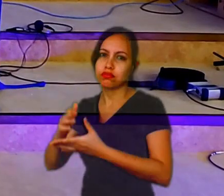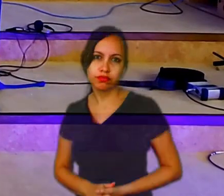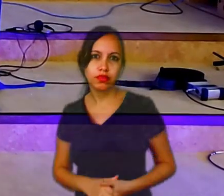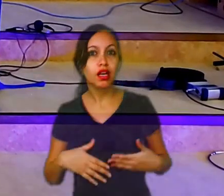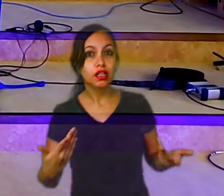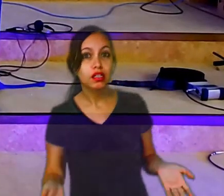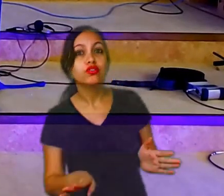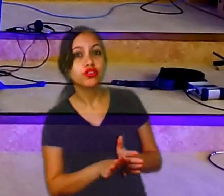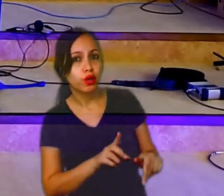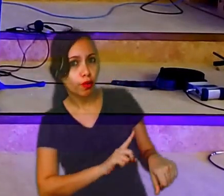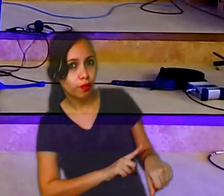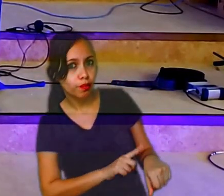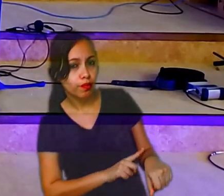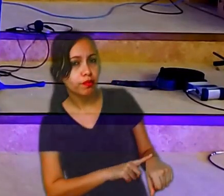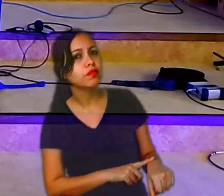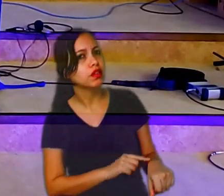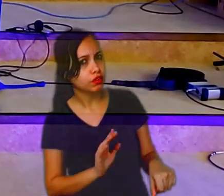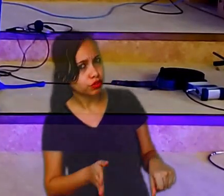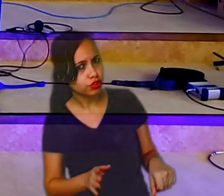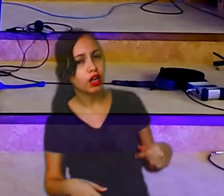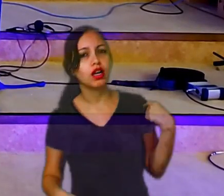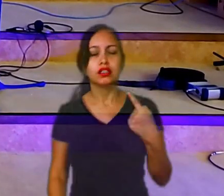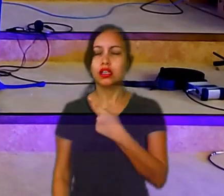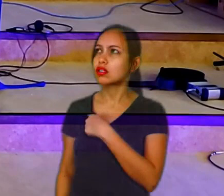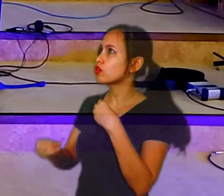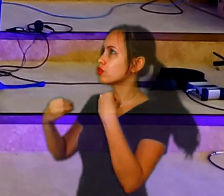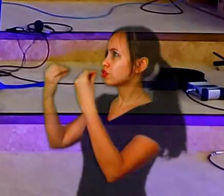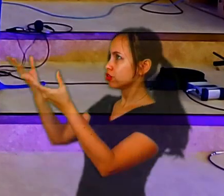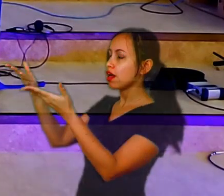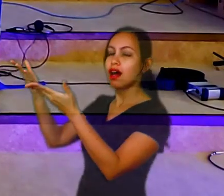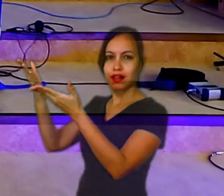Chegou o momento, queridos, o momento é chegado da gente dedicar tempo a Deus.